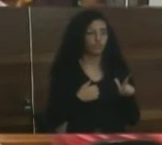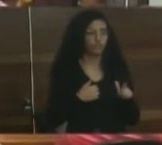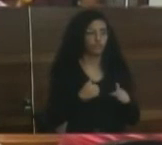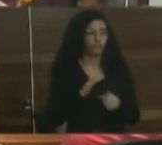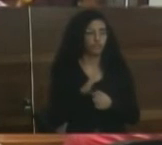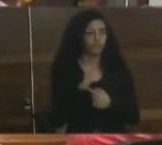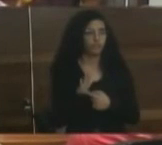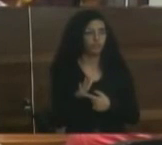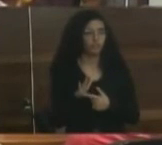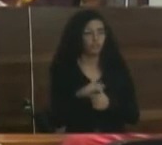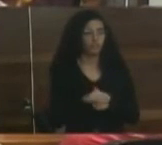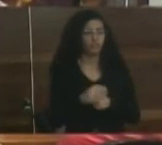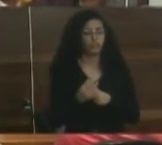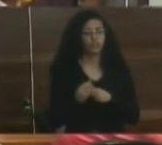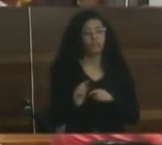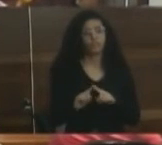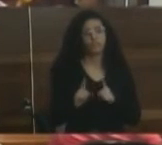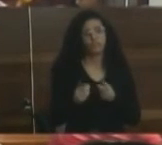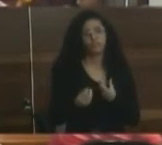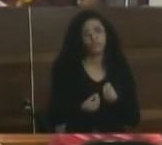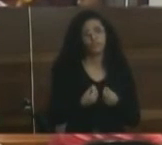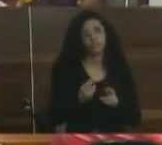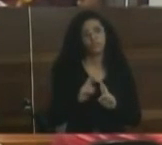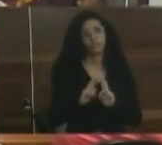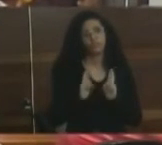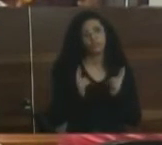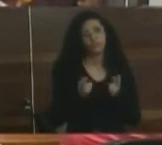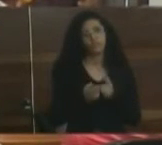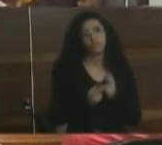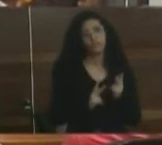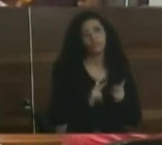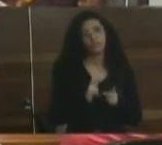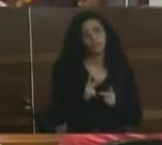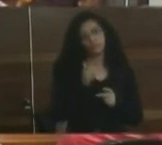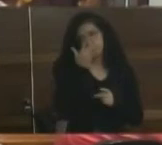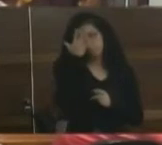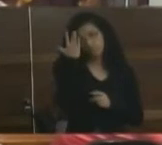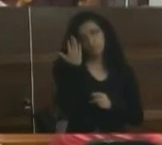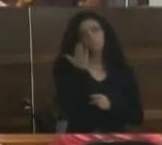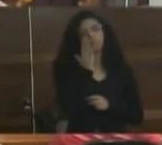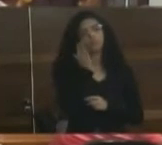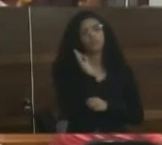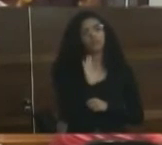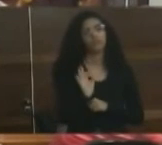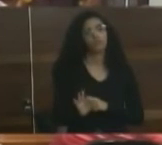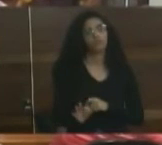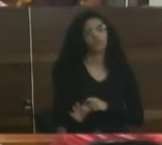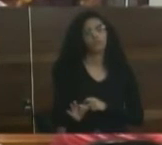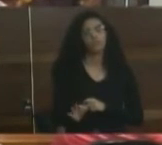é essa eu vi no face e aí